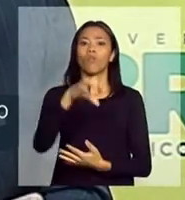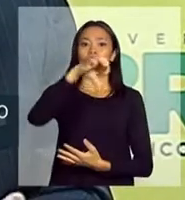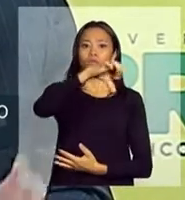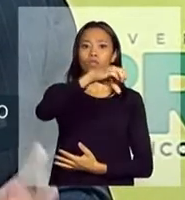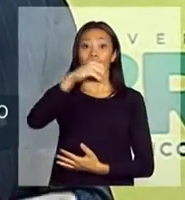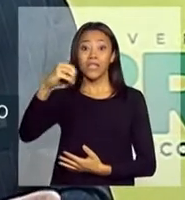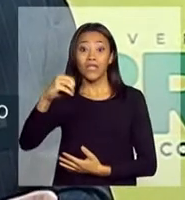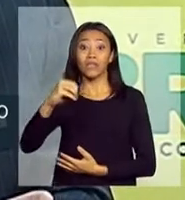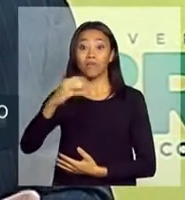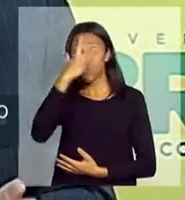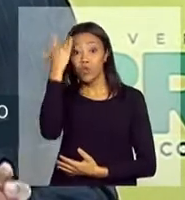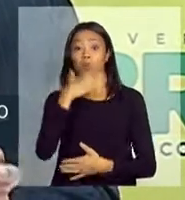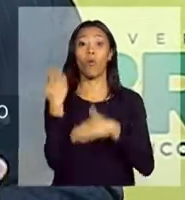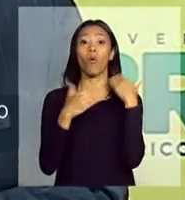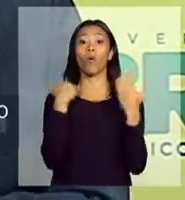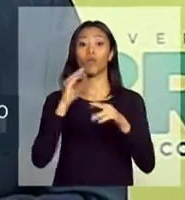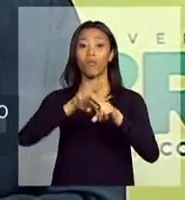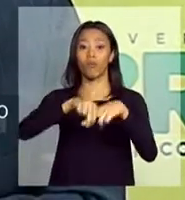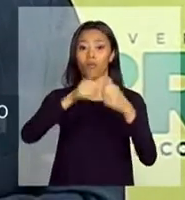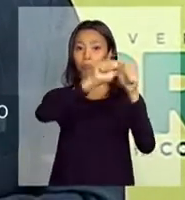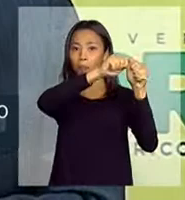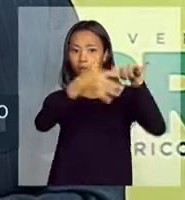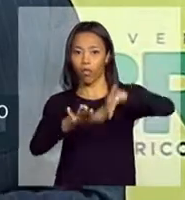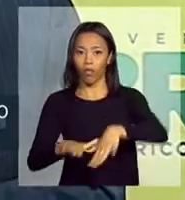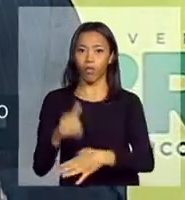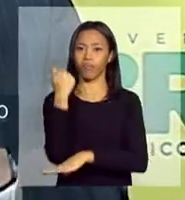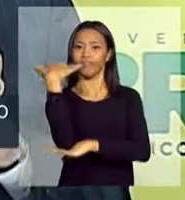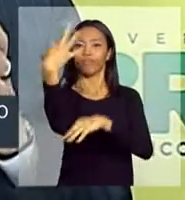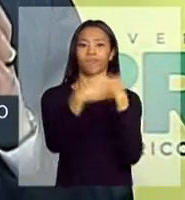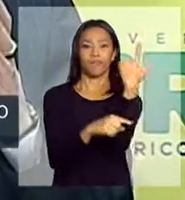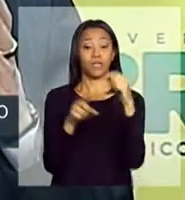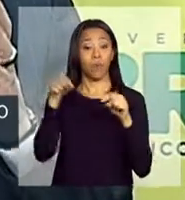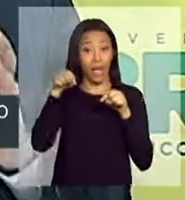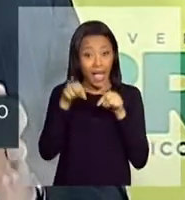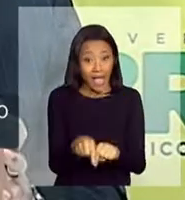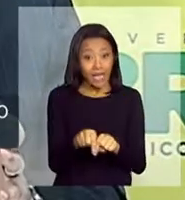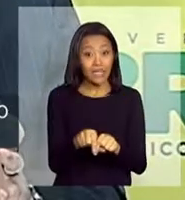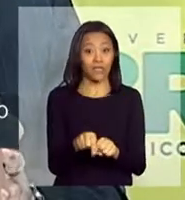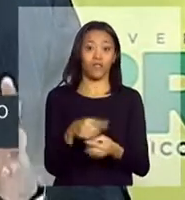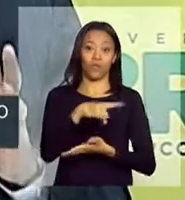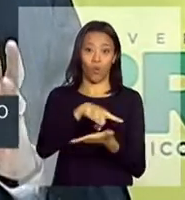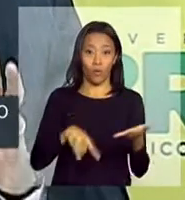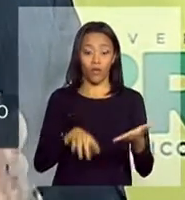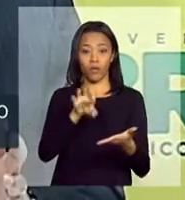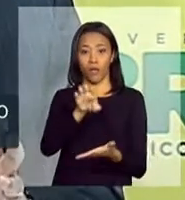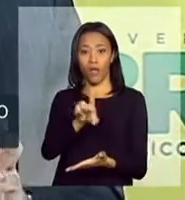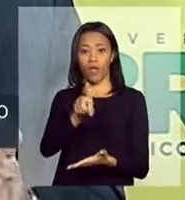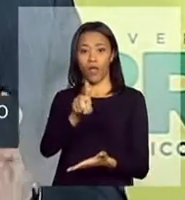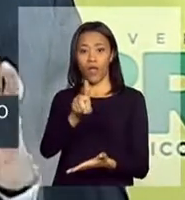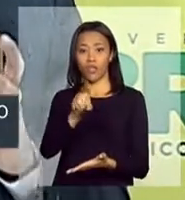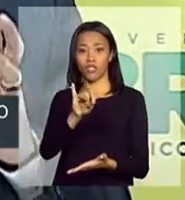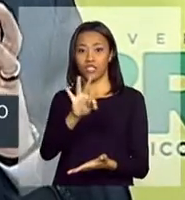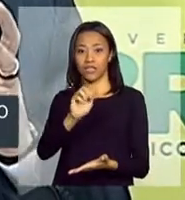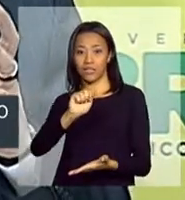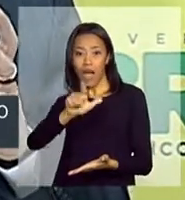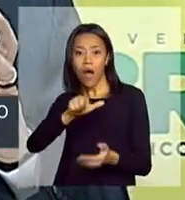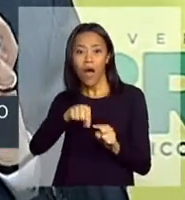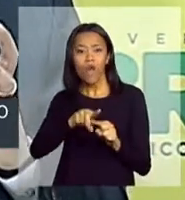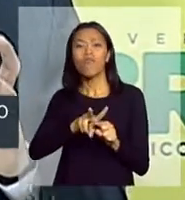tá coisa muito grave então um esse edital está focado em prevenção